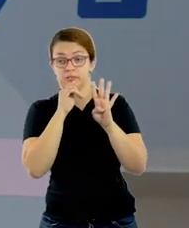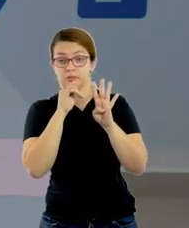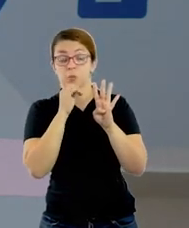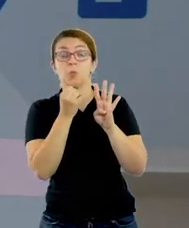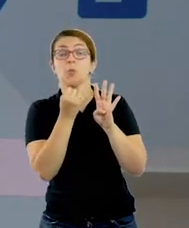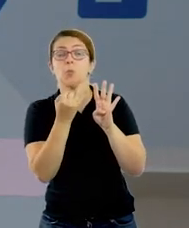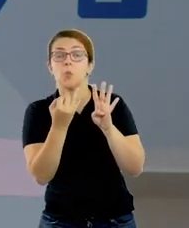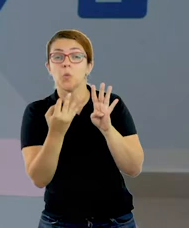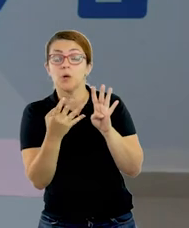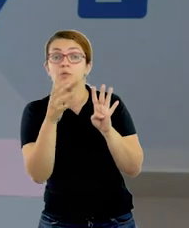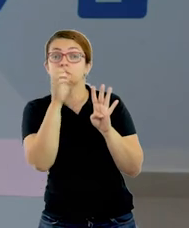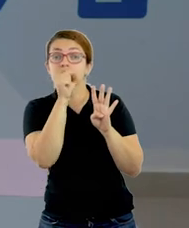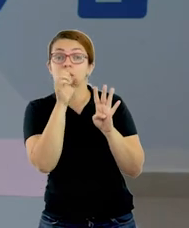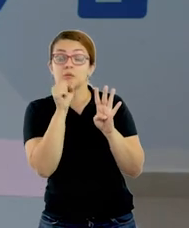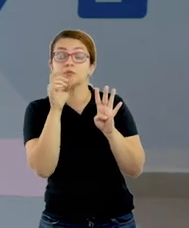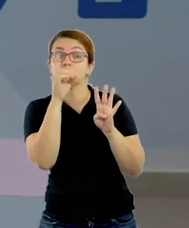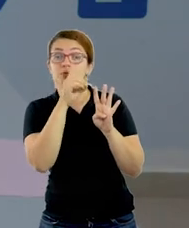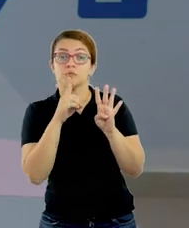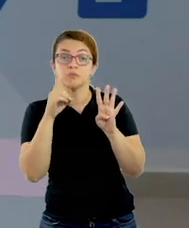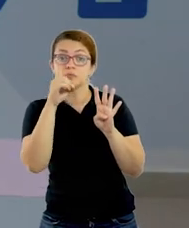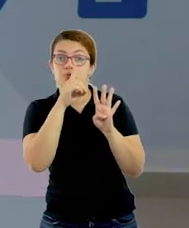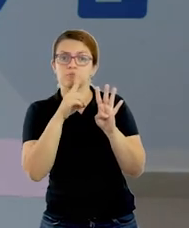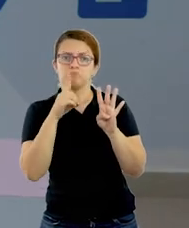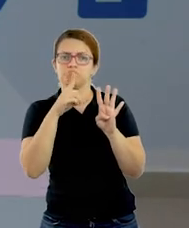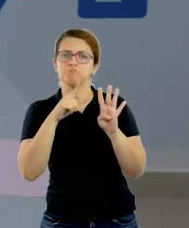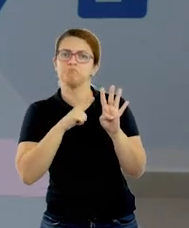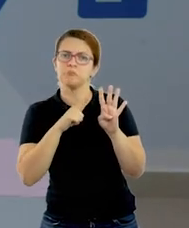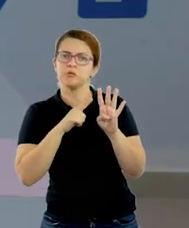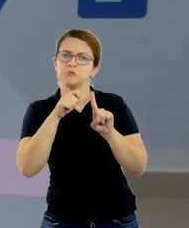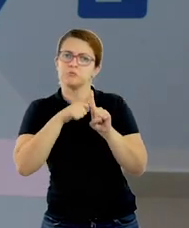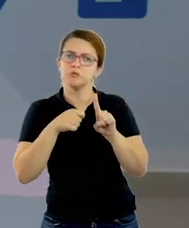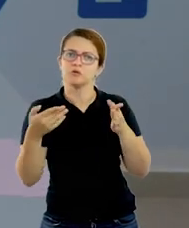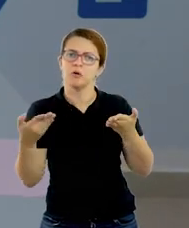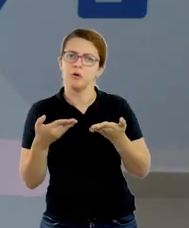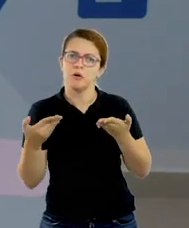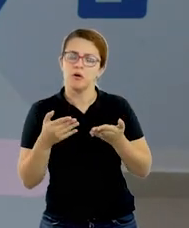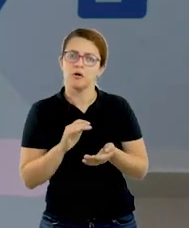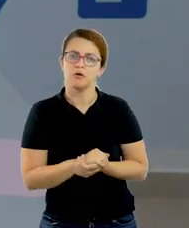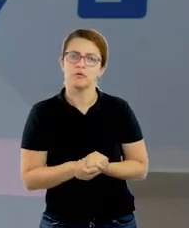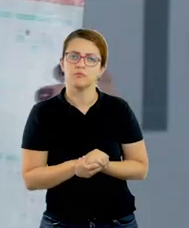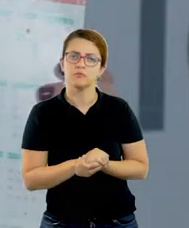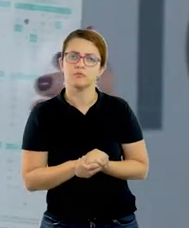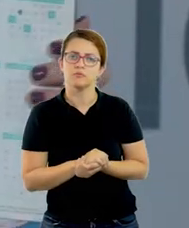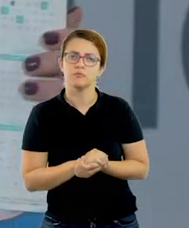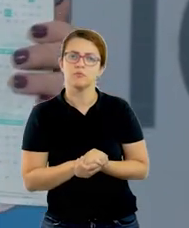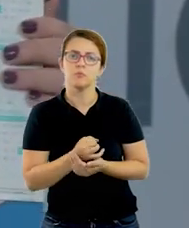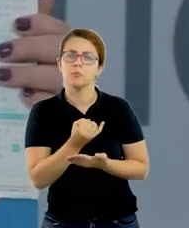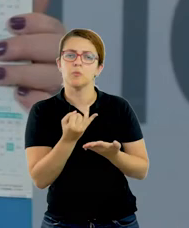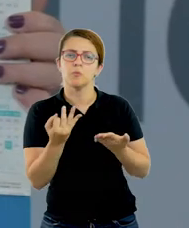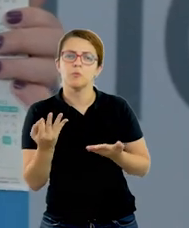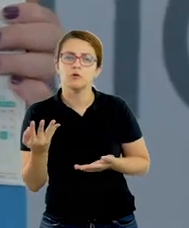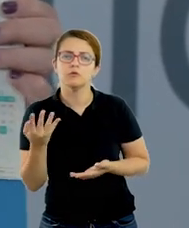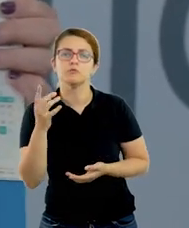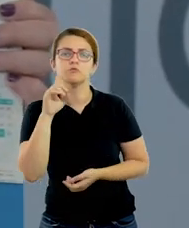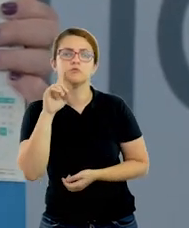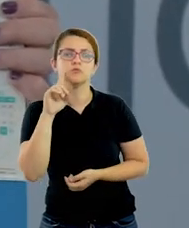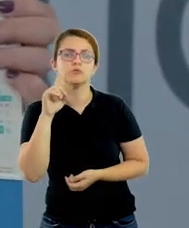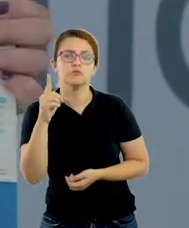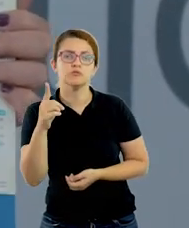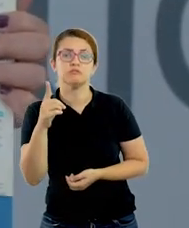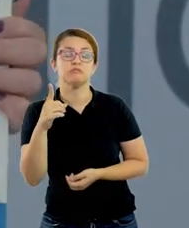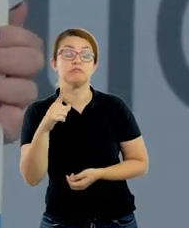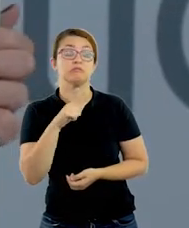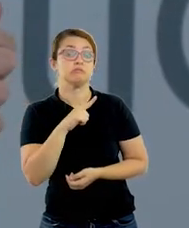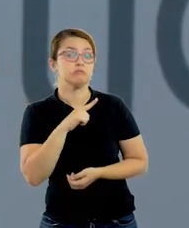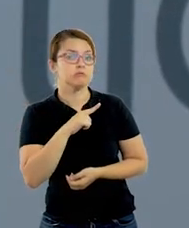quantos sábados e domingos tem esse mês qual é a quantidade de dias do